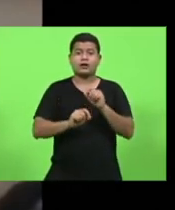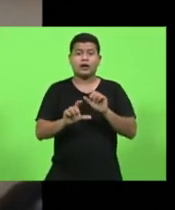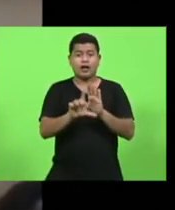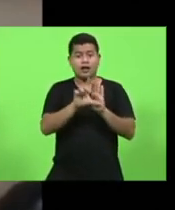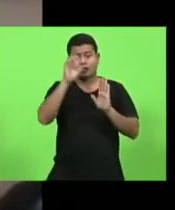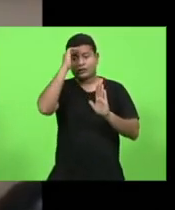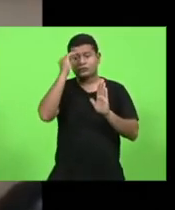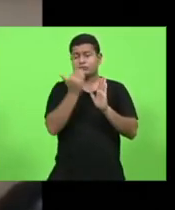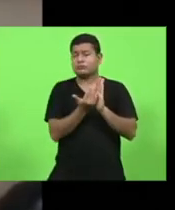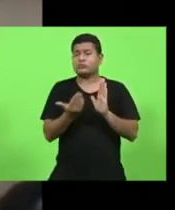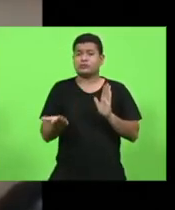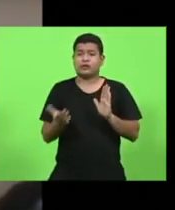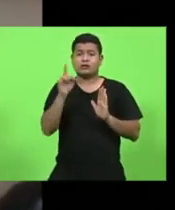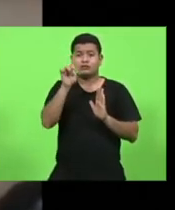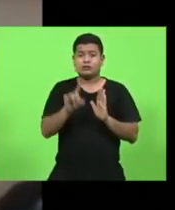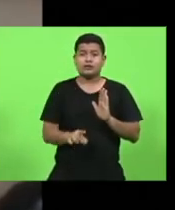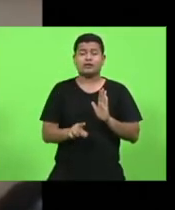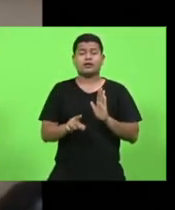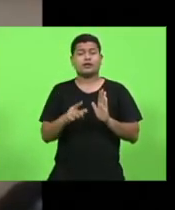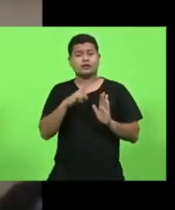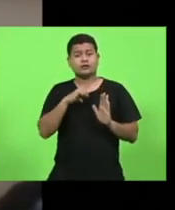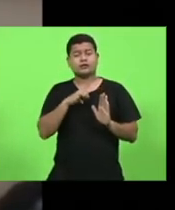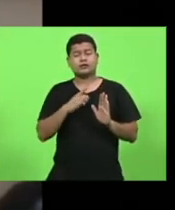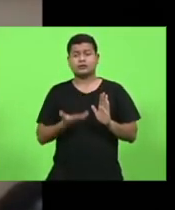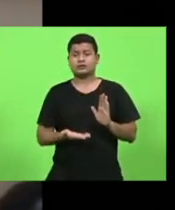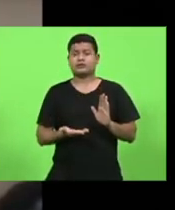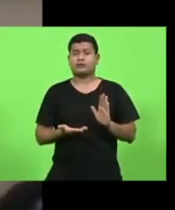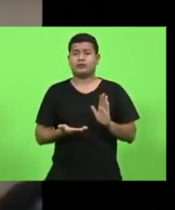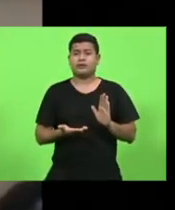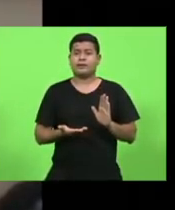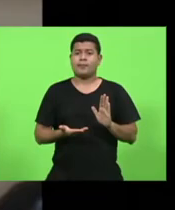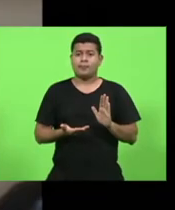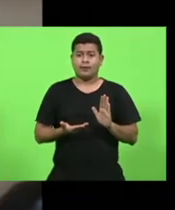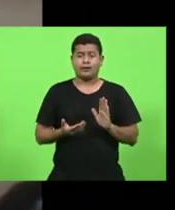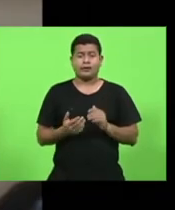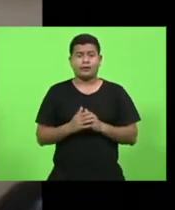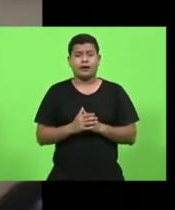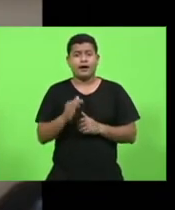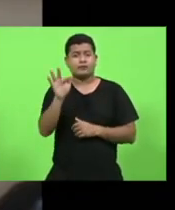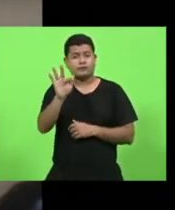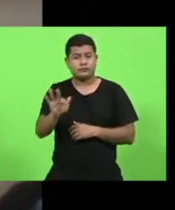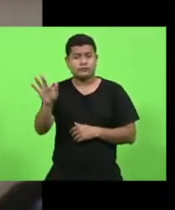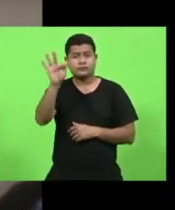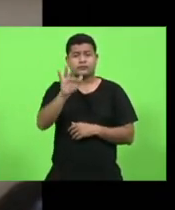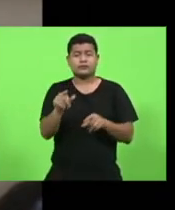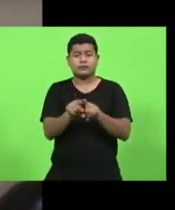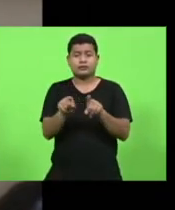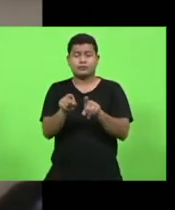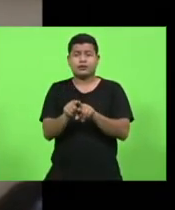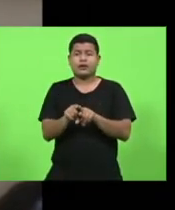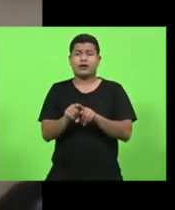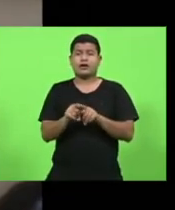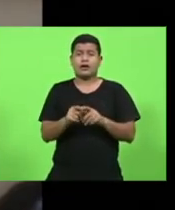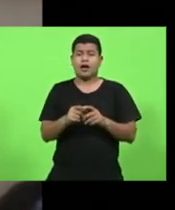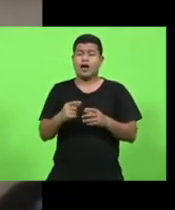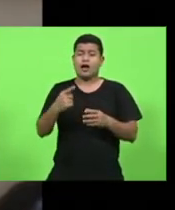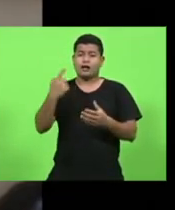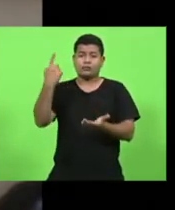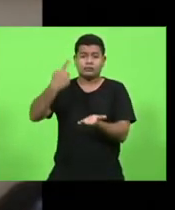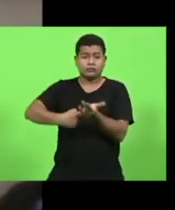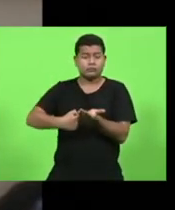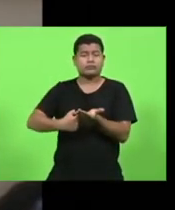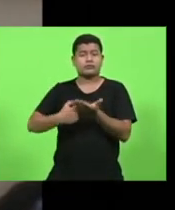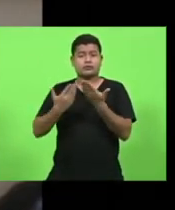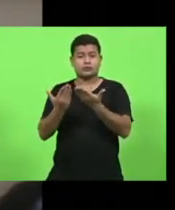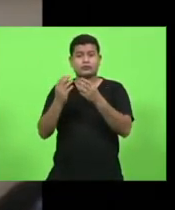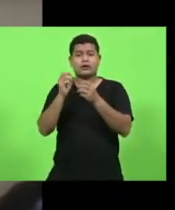direito previsto em legislação federal, previsto na a Convenção da ONU, né? Então, nós não